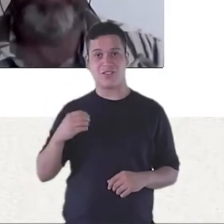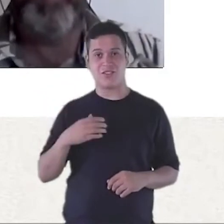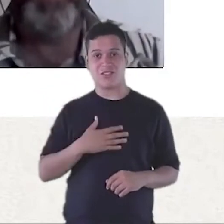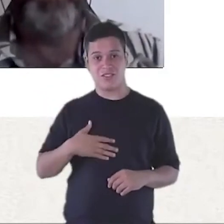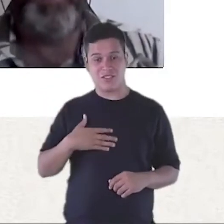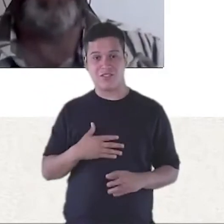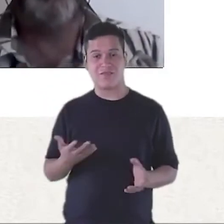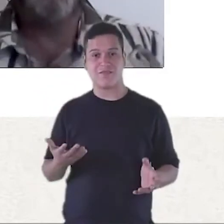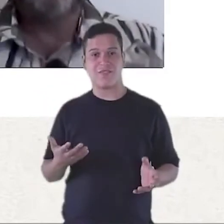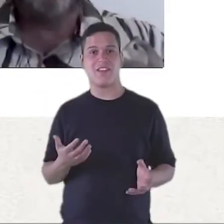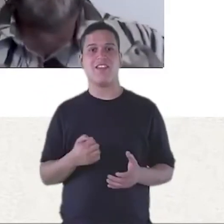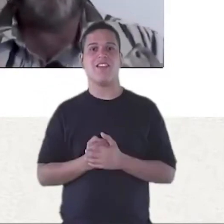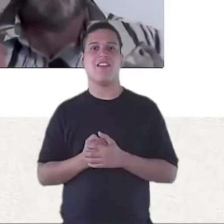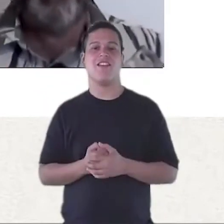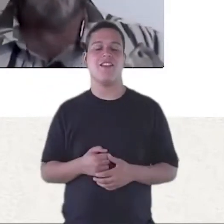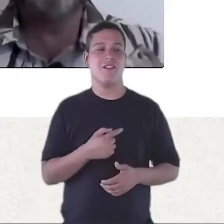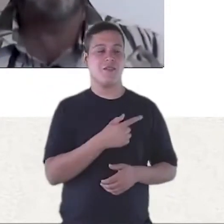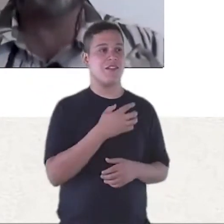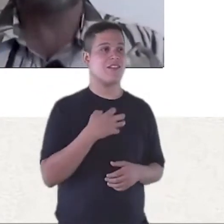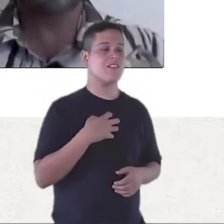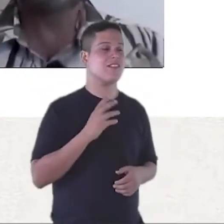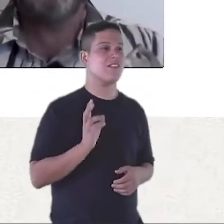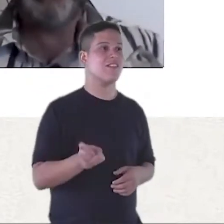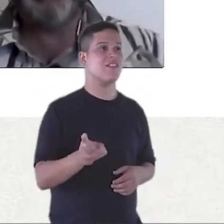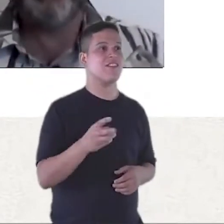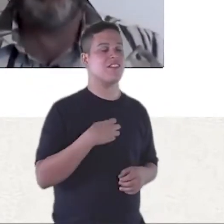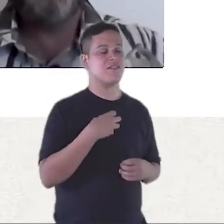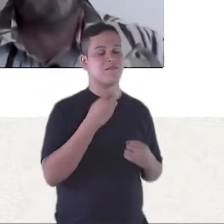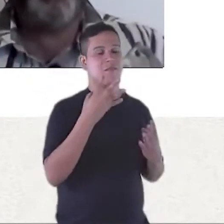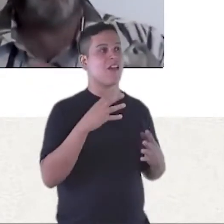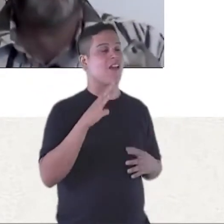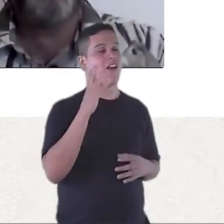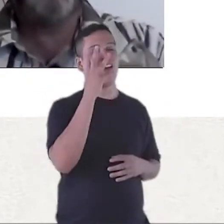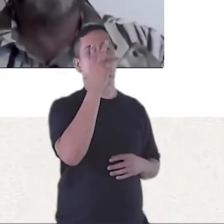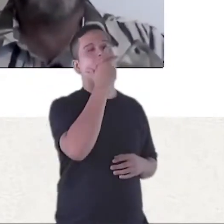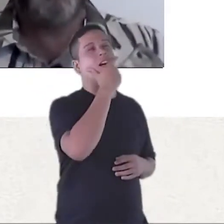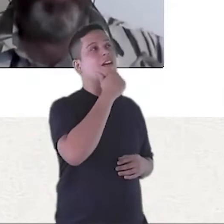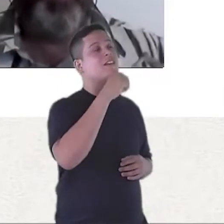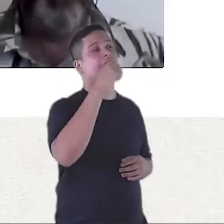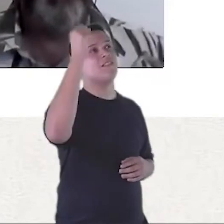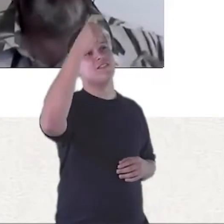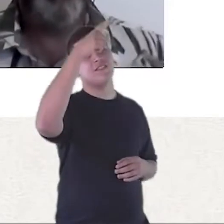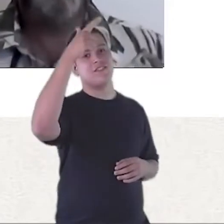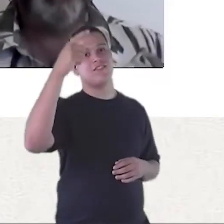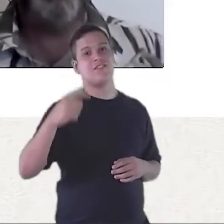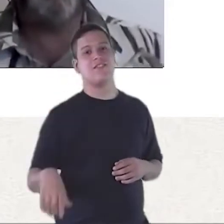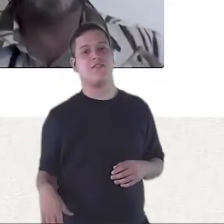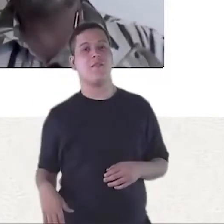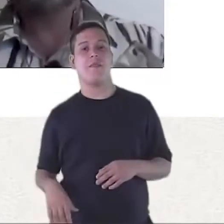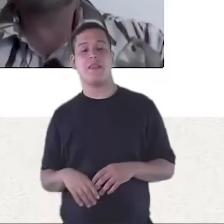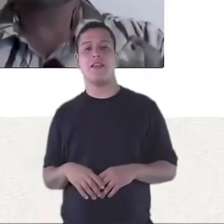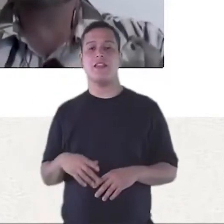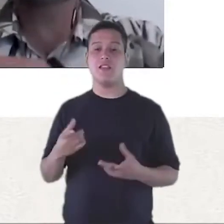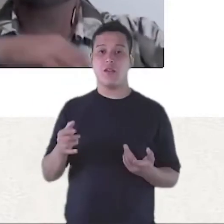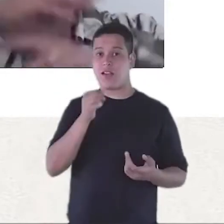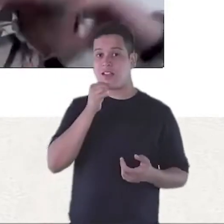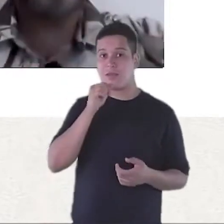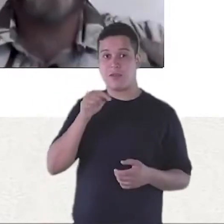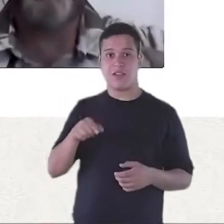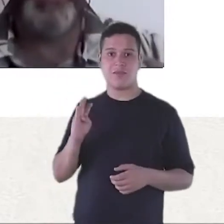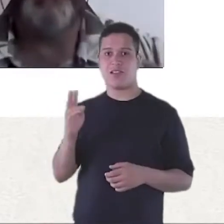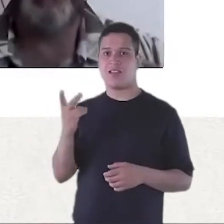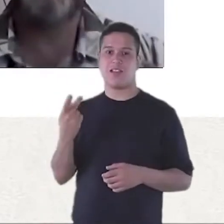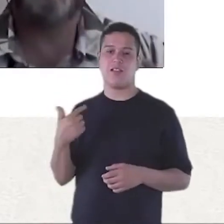realmente se maravilha. Talvez o fato de não ter mar fez com que o sol seja